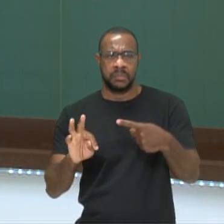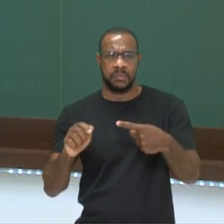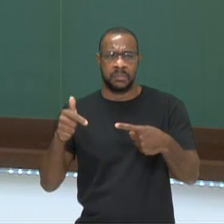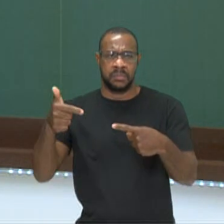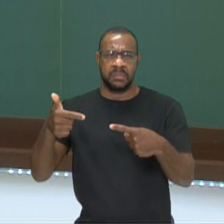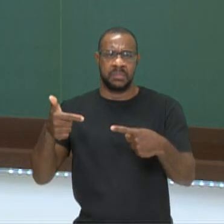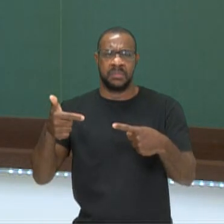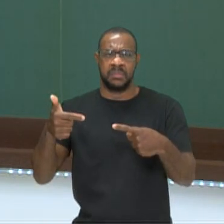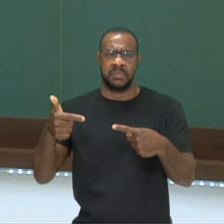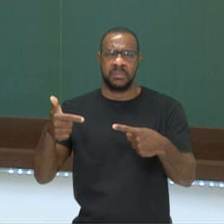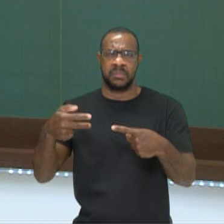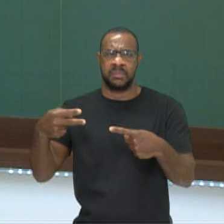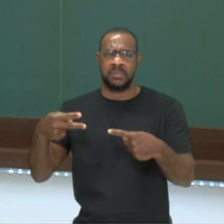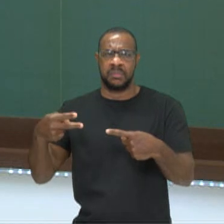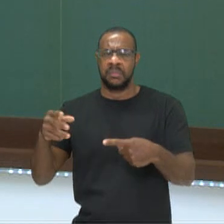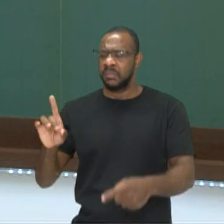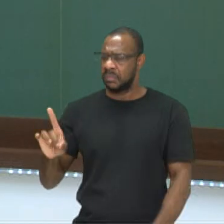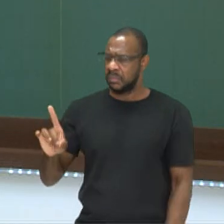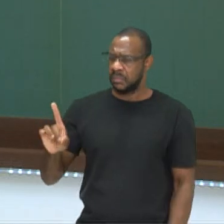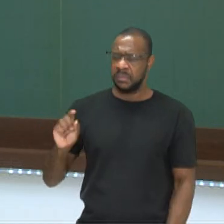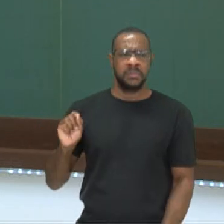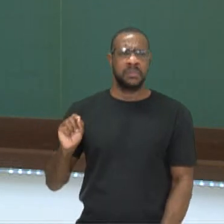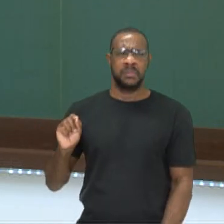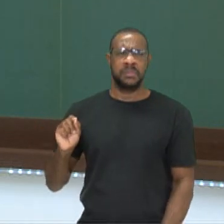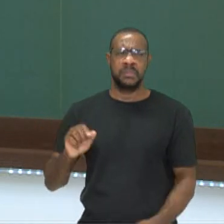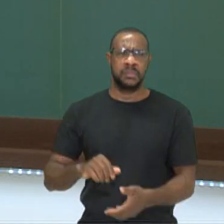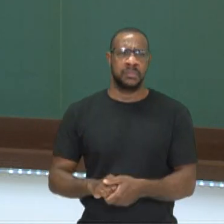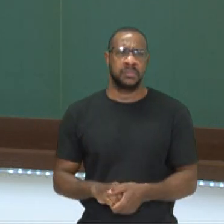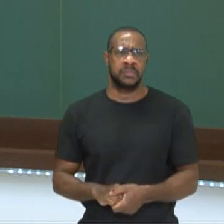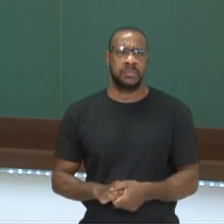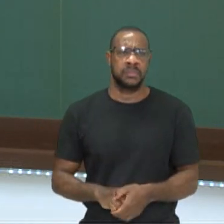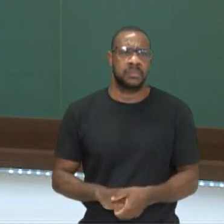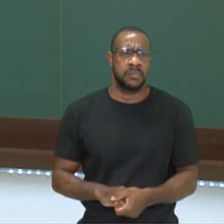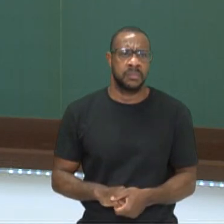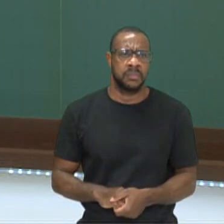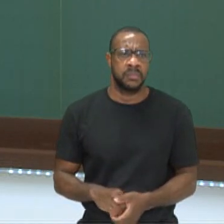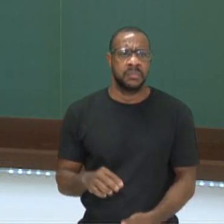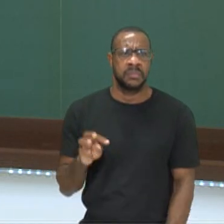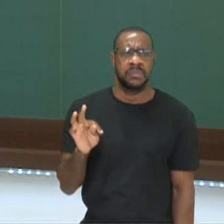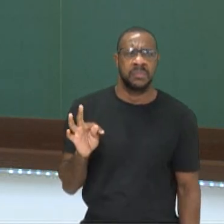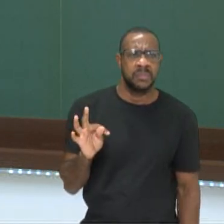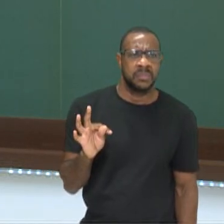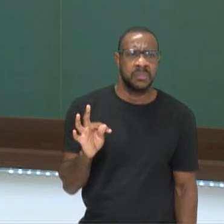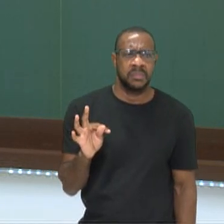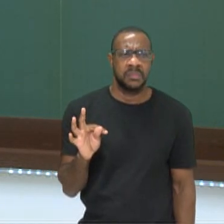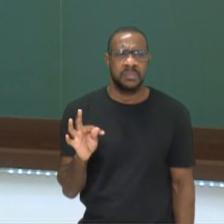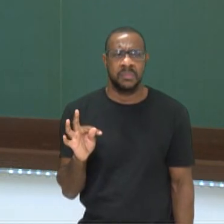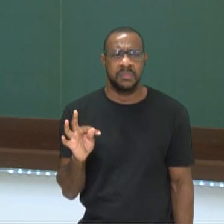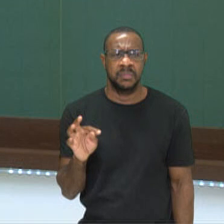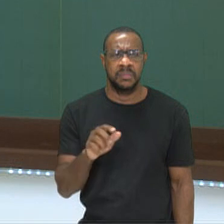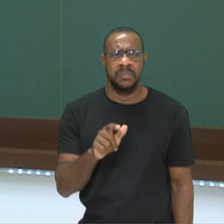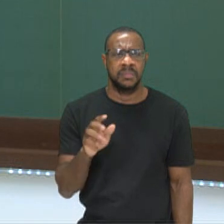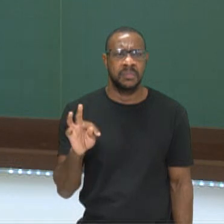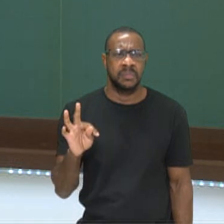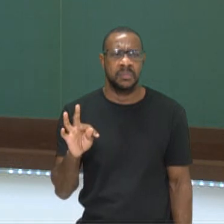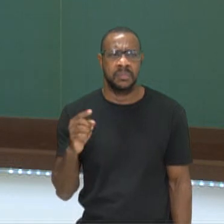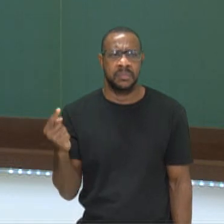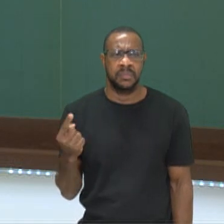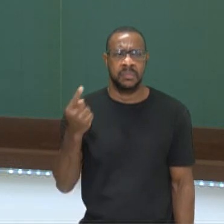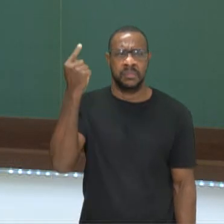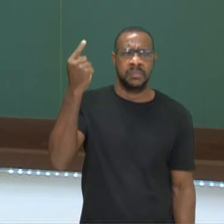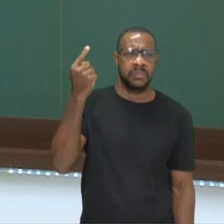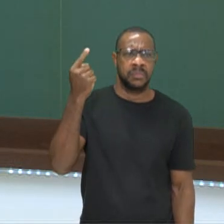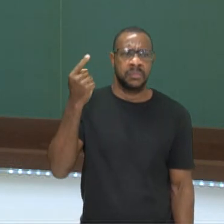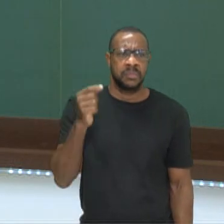tudo isso? Vamos entender. D é a altura da queda, a distância, né, que vai cair. G é a aceleração